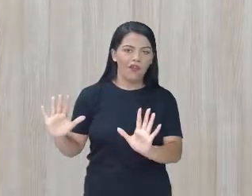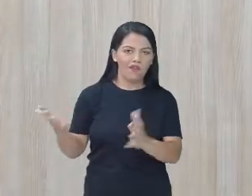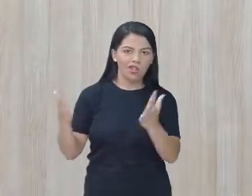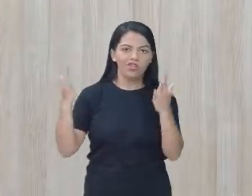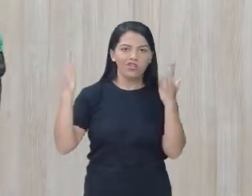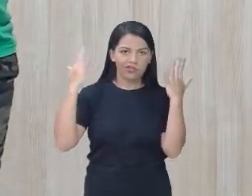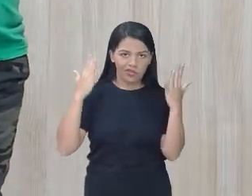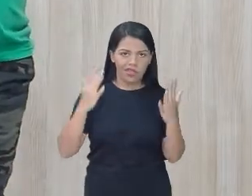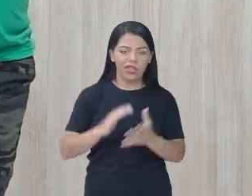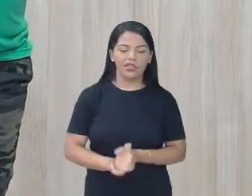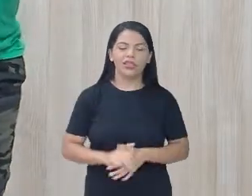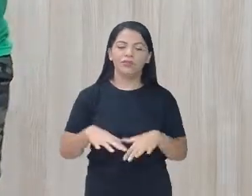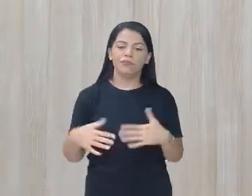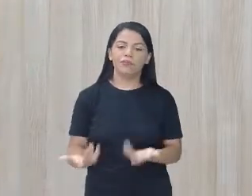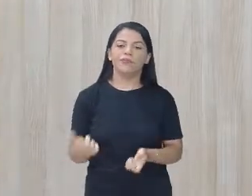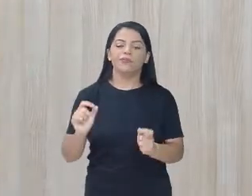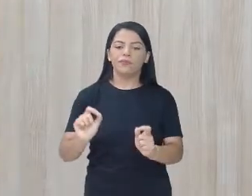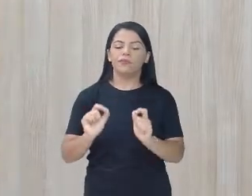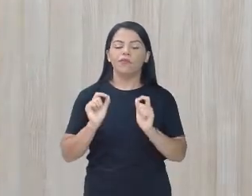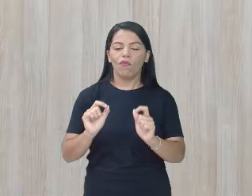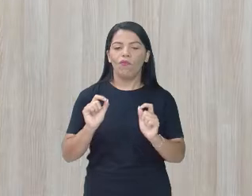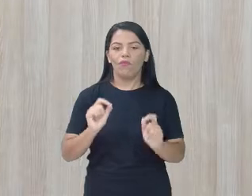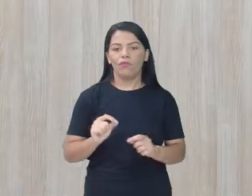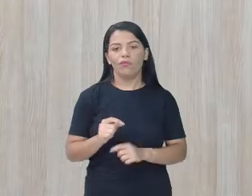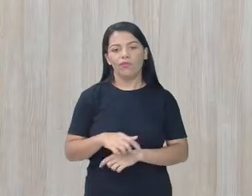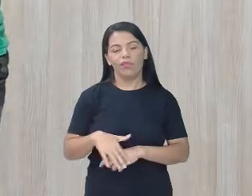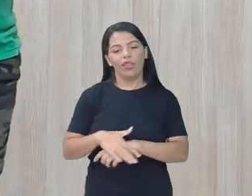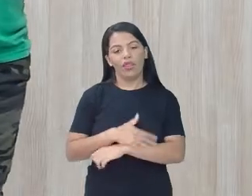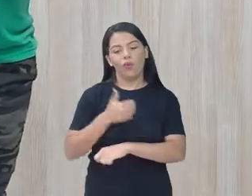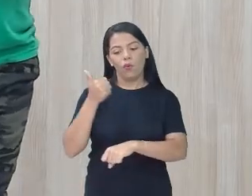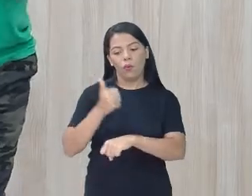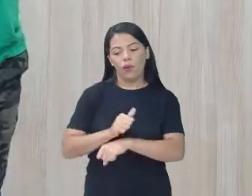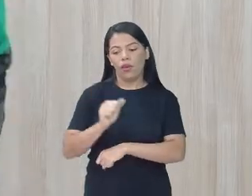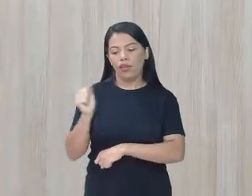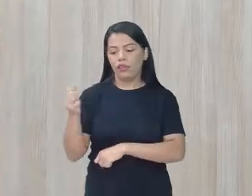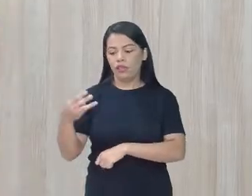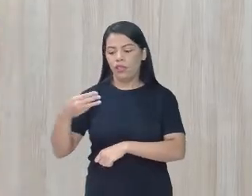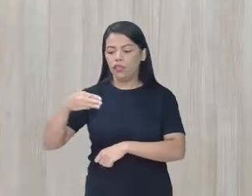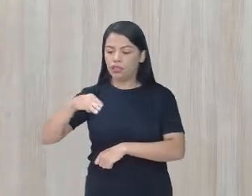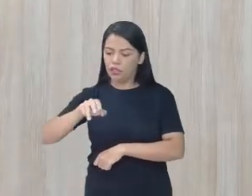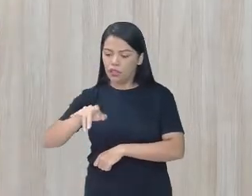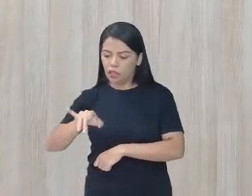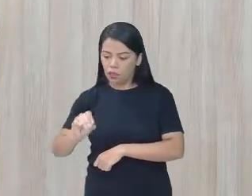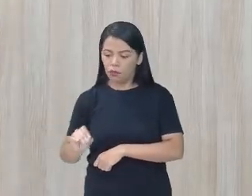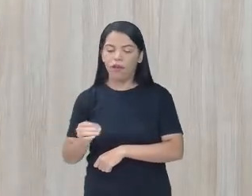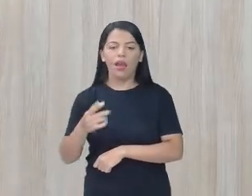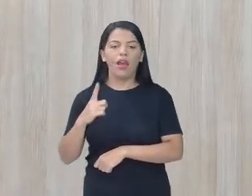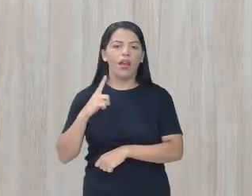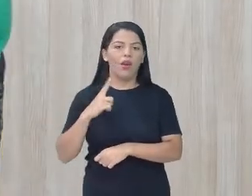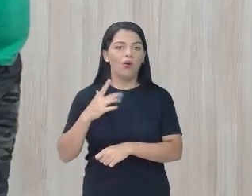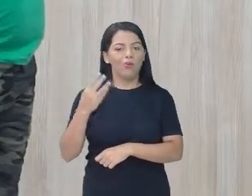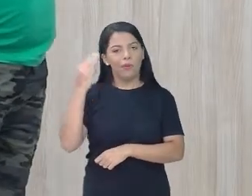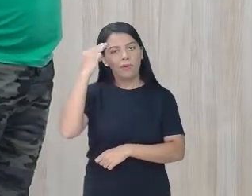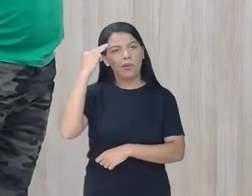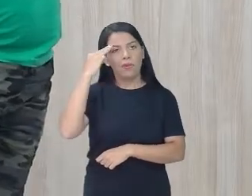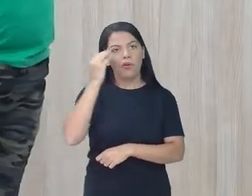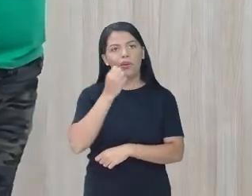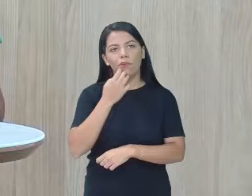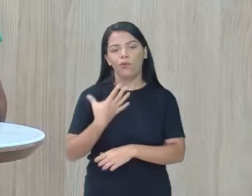Parque 13 de Maio, ele ativa aí algumas memórias da época da infância. A senhora, professora, já visitou o Parque 13 de